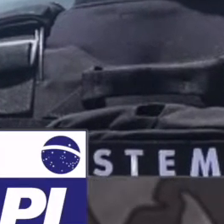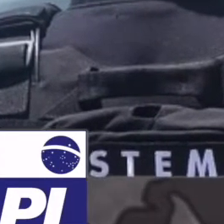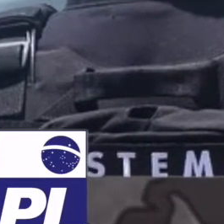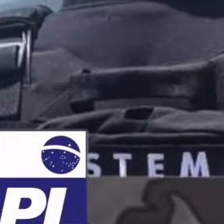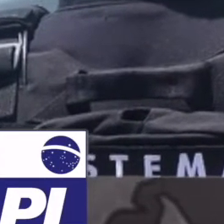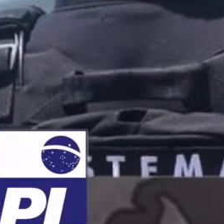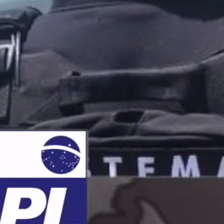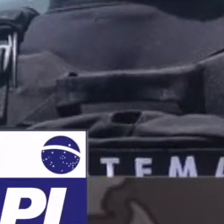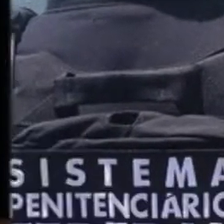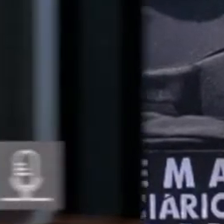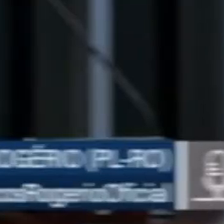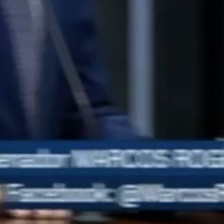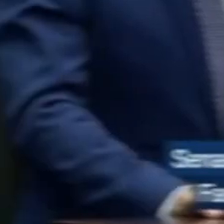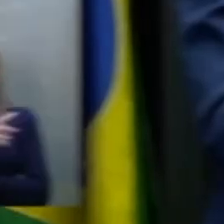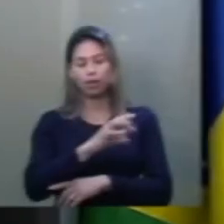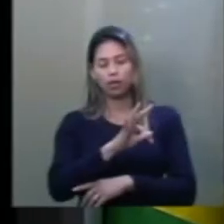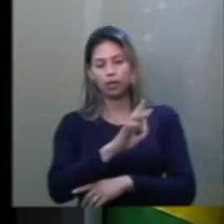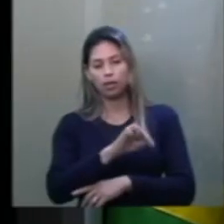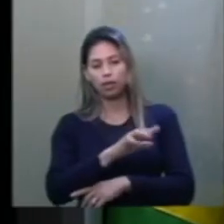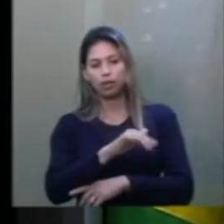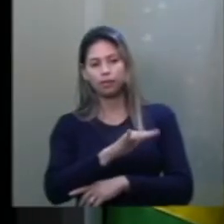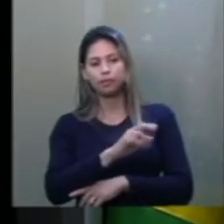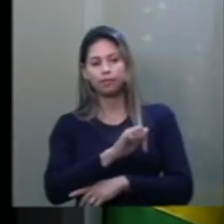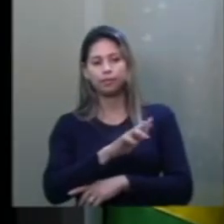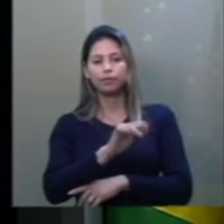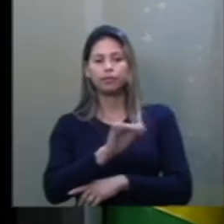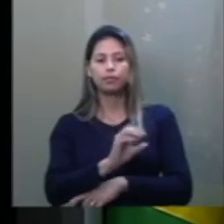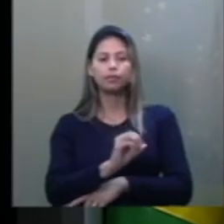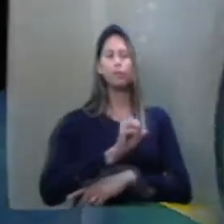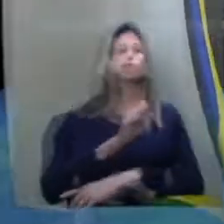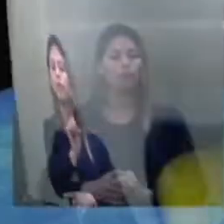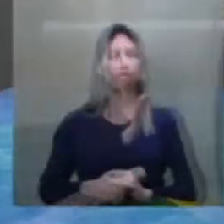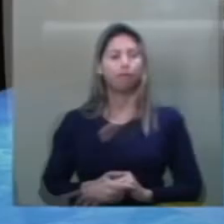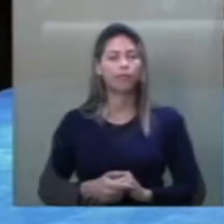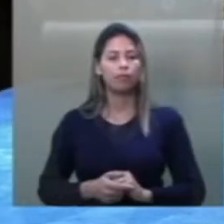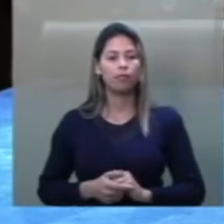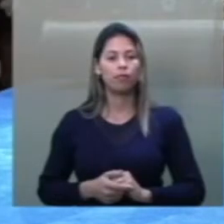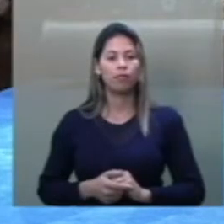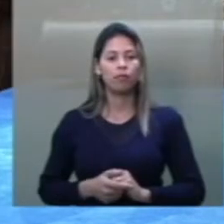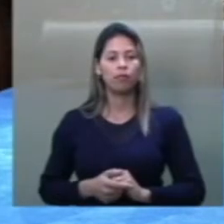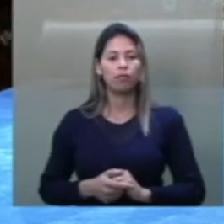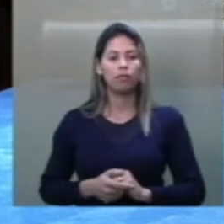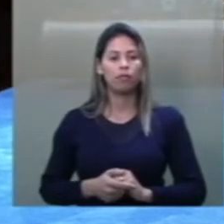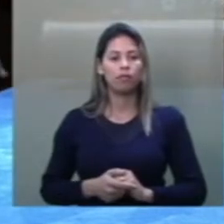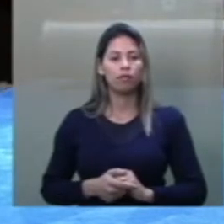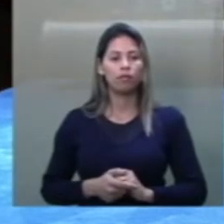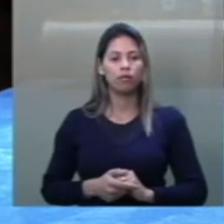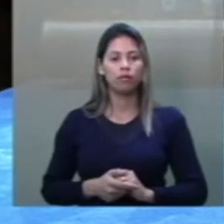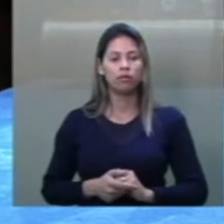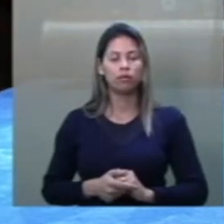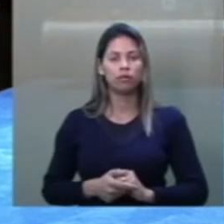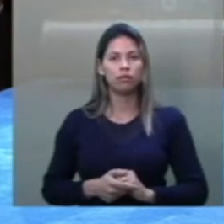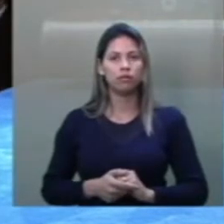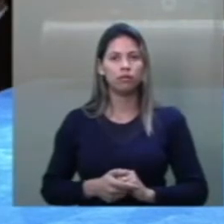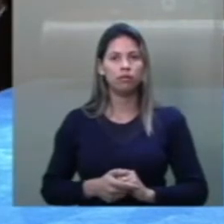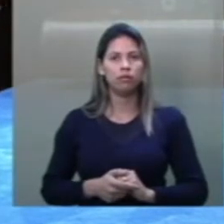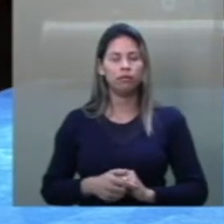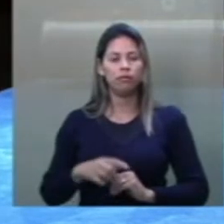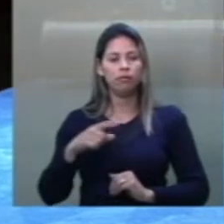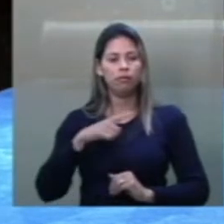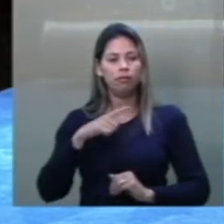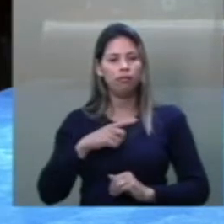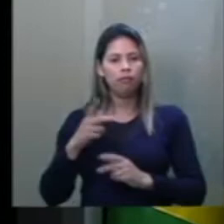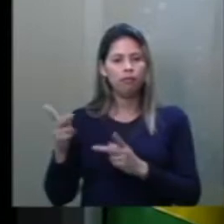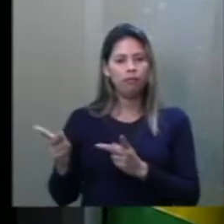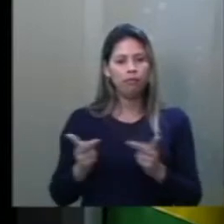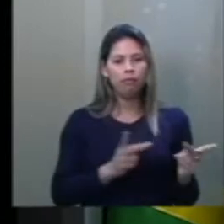federais. Confira na íntegra o discurso do senador liberal. Eu fiz recentemente uma visita à